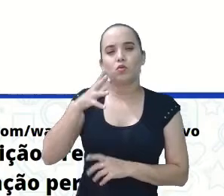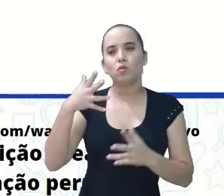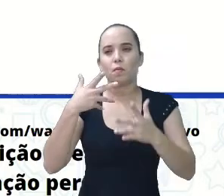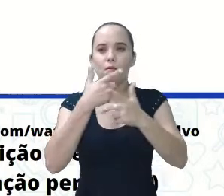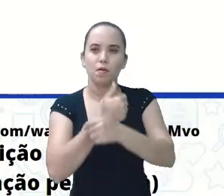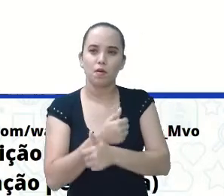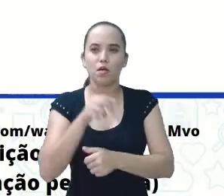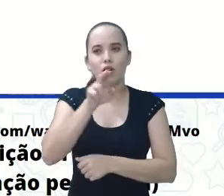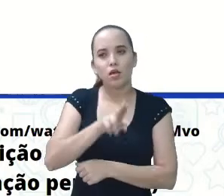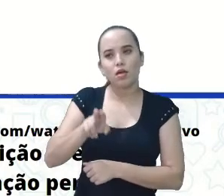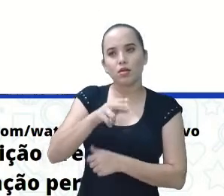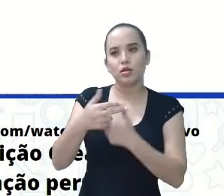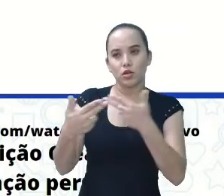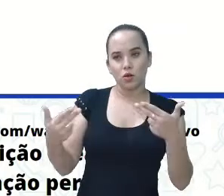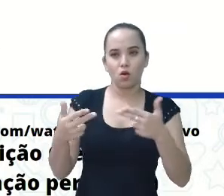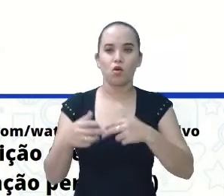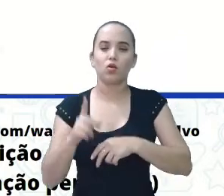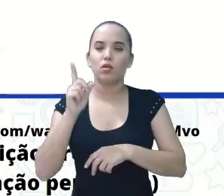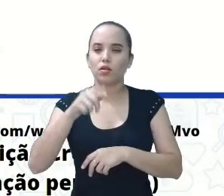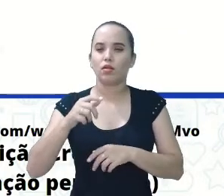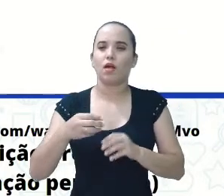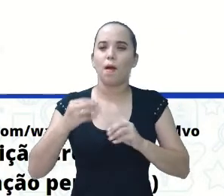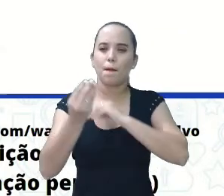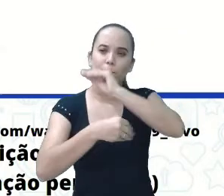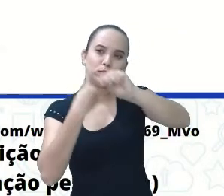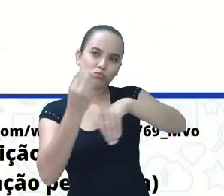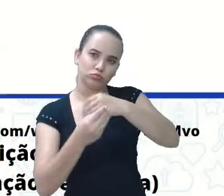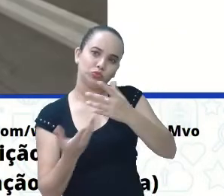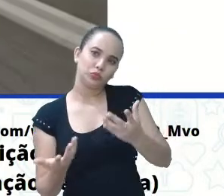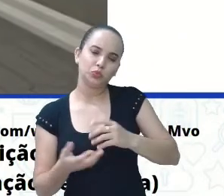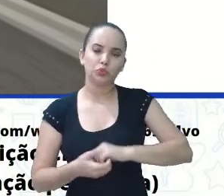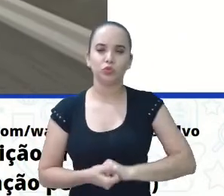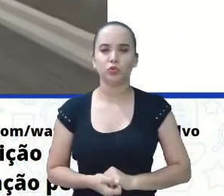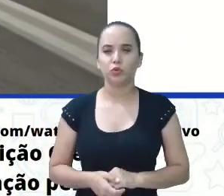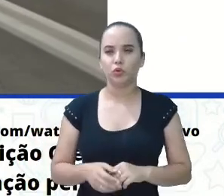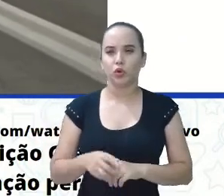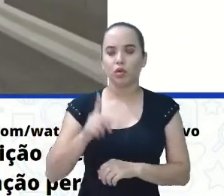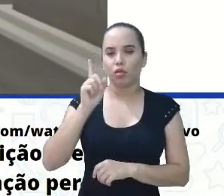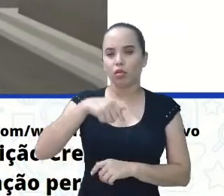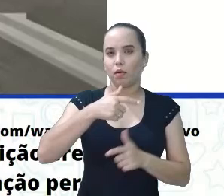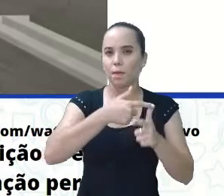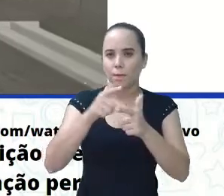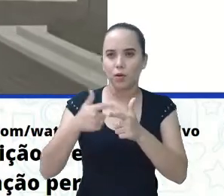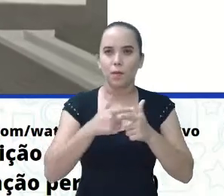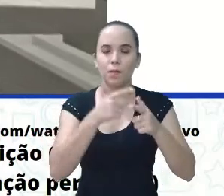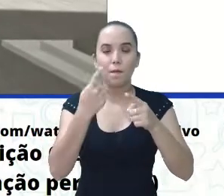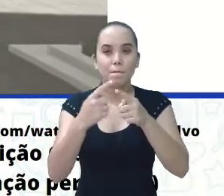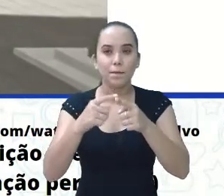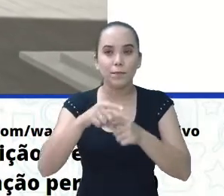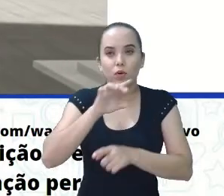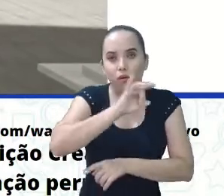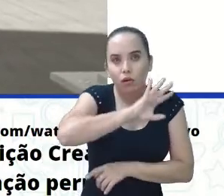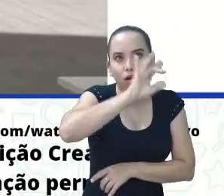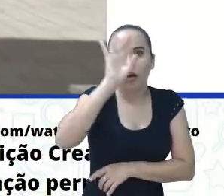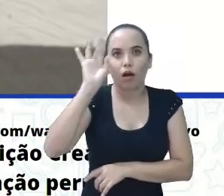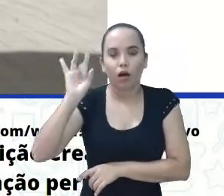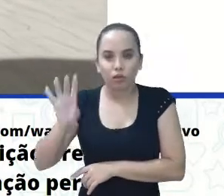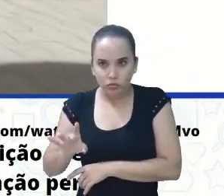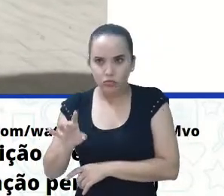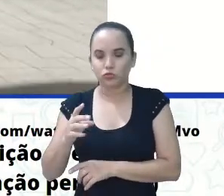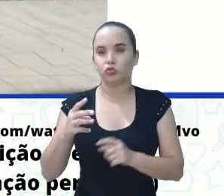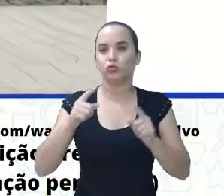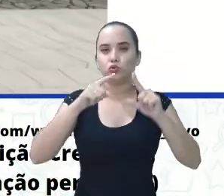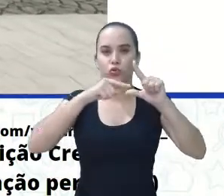que articula toda a lógica da arquitetura clássica. Falo que é um problema porque cada um dos 3 aspectos